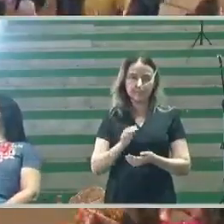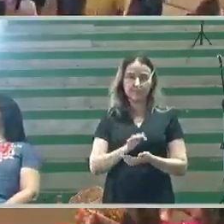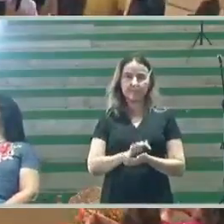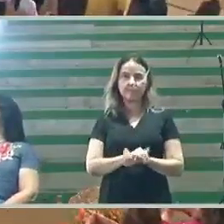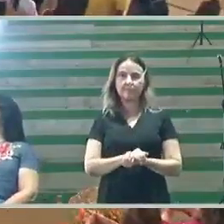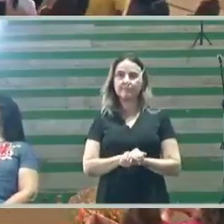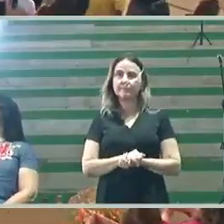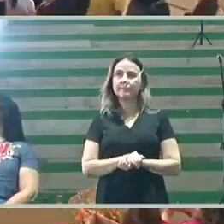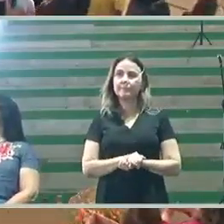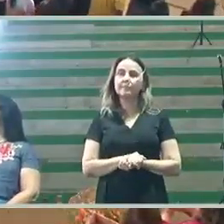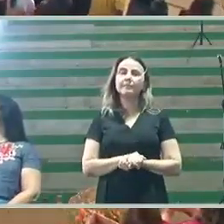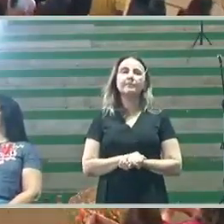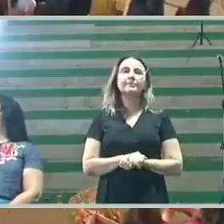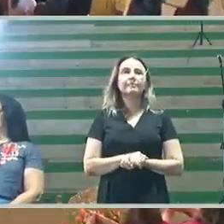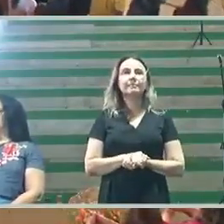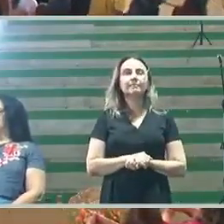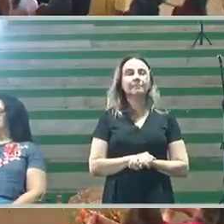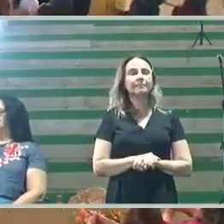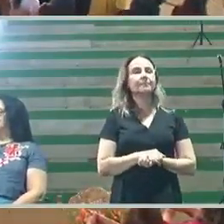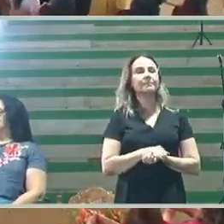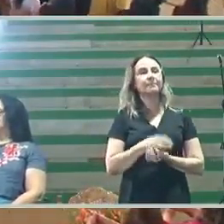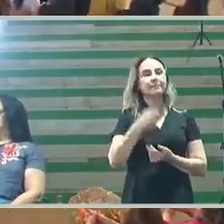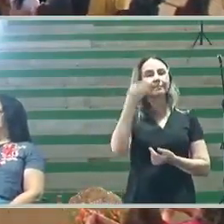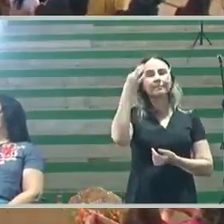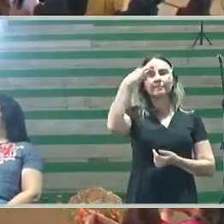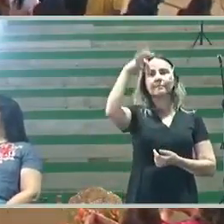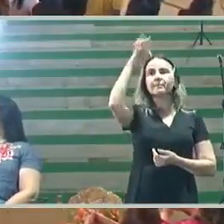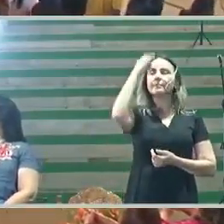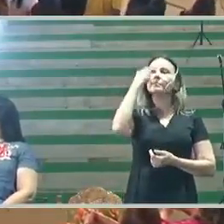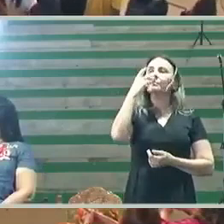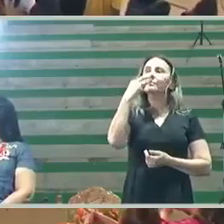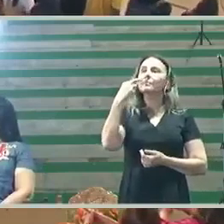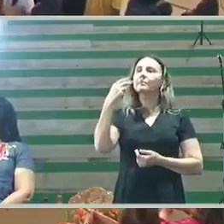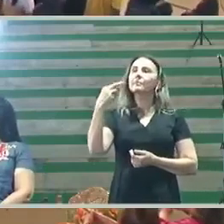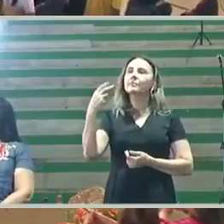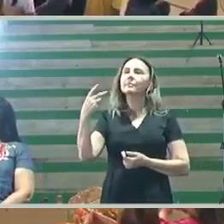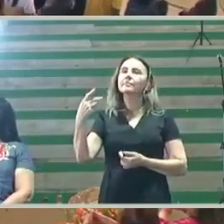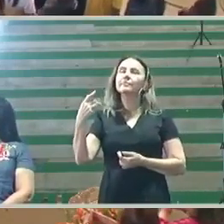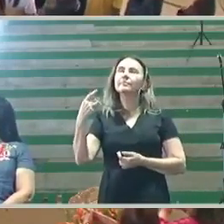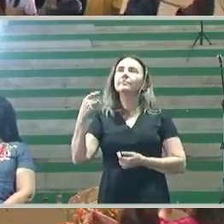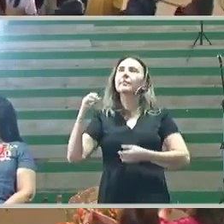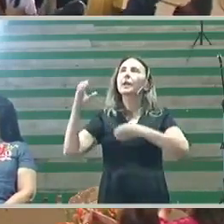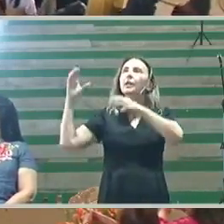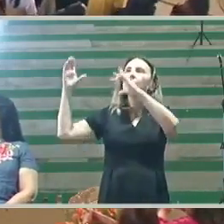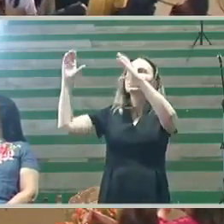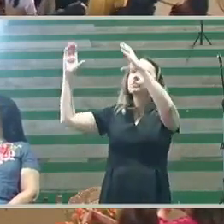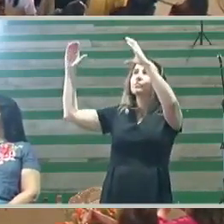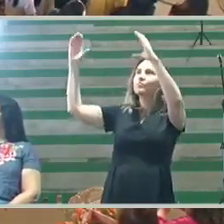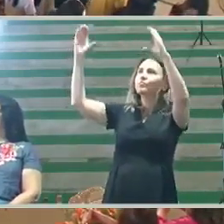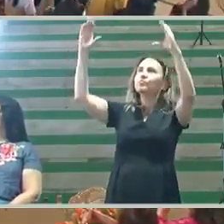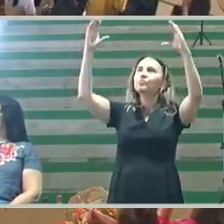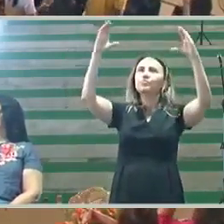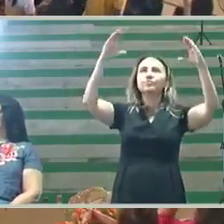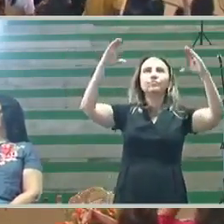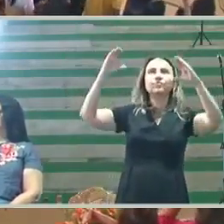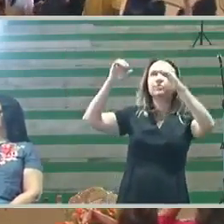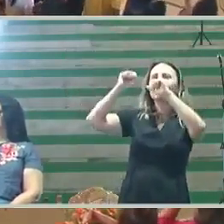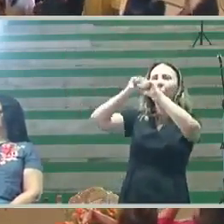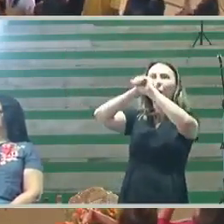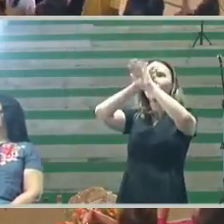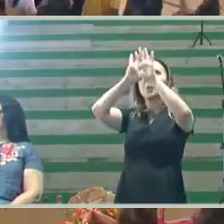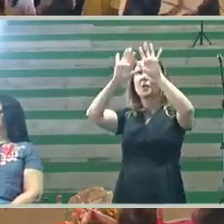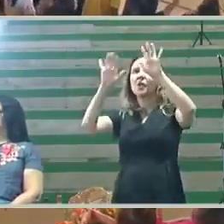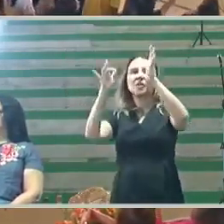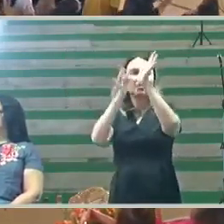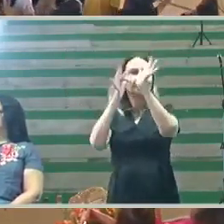com dirabato e dequendorai. Eu vejo uma nuvem de glória aqui. E Jesus está me